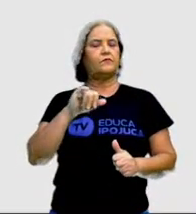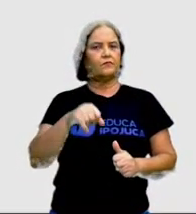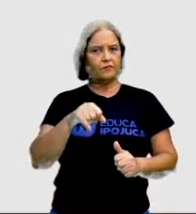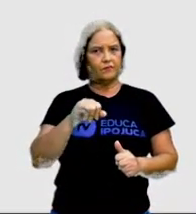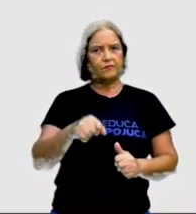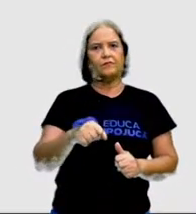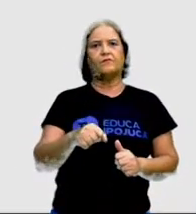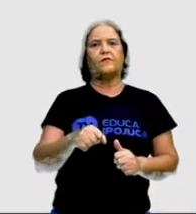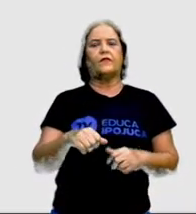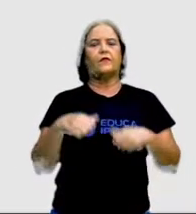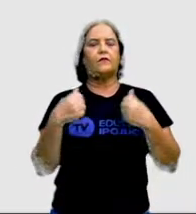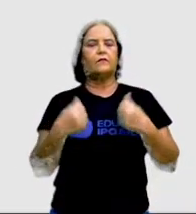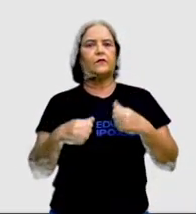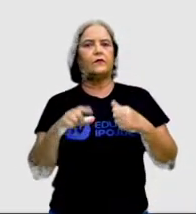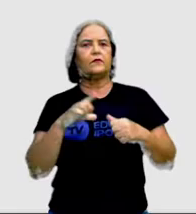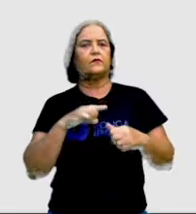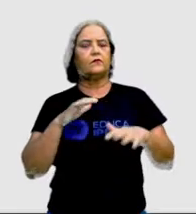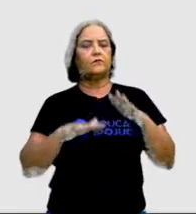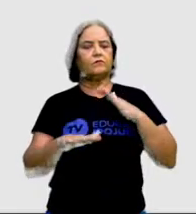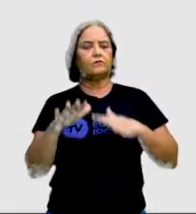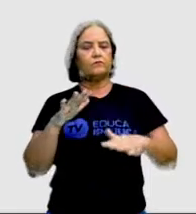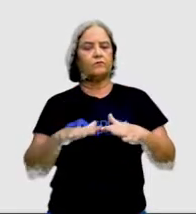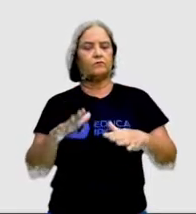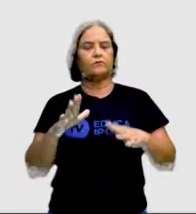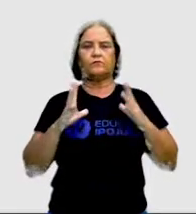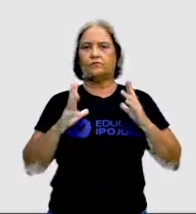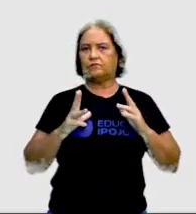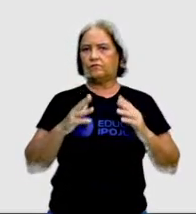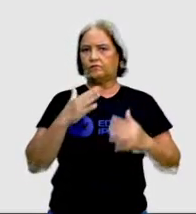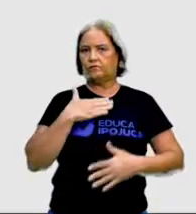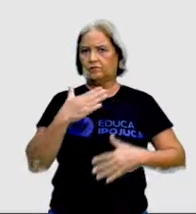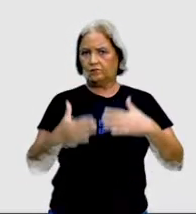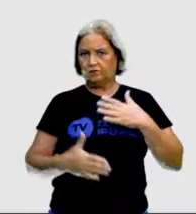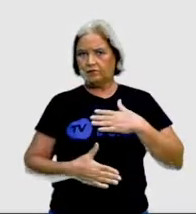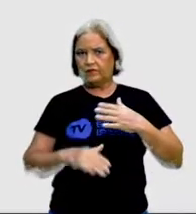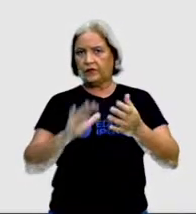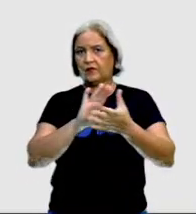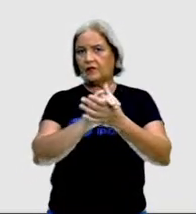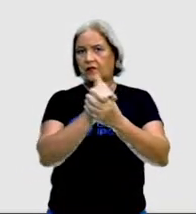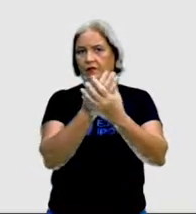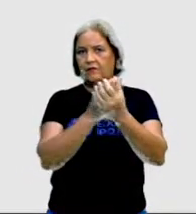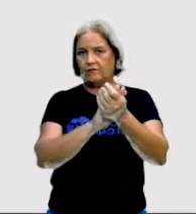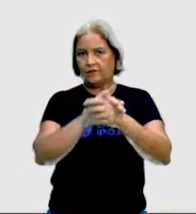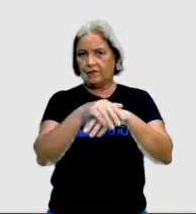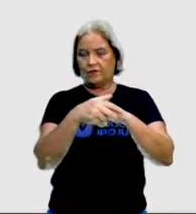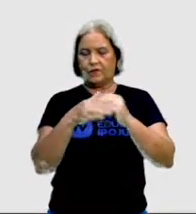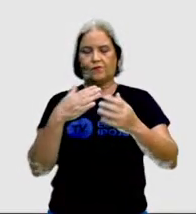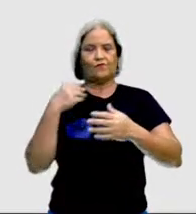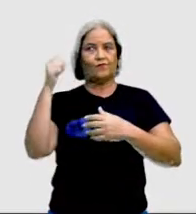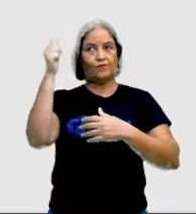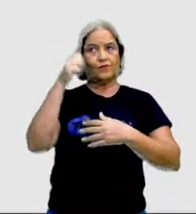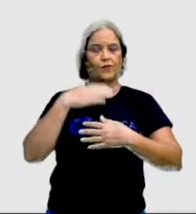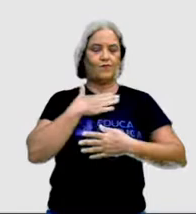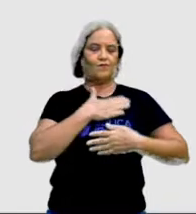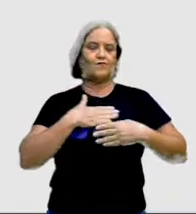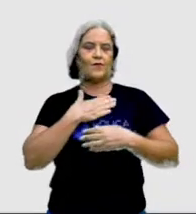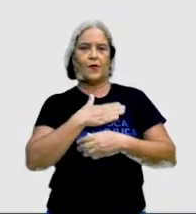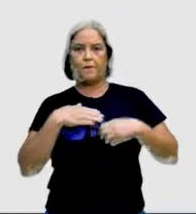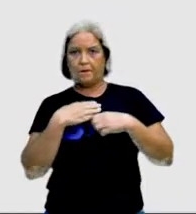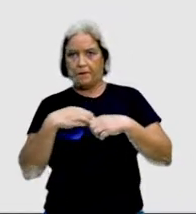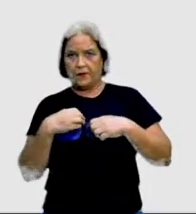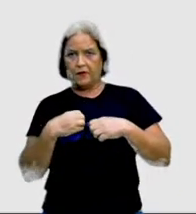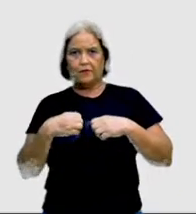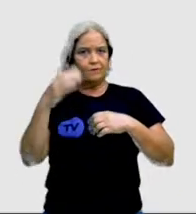alguns cuidados com o nosso corpo, como lavar as mãos, tomar banho, pentear